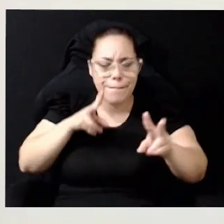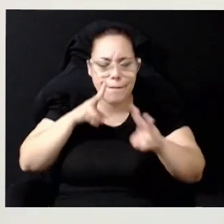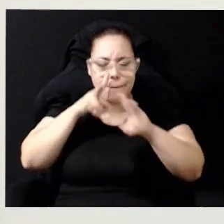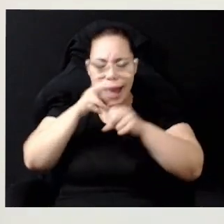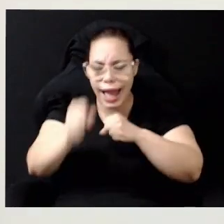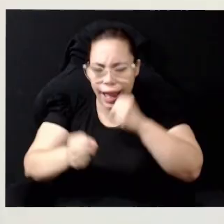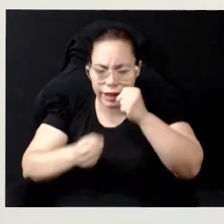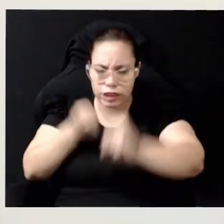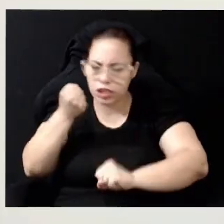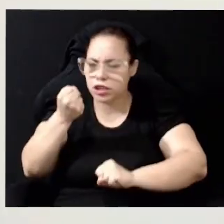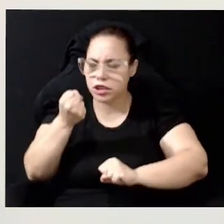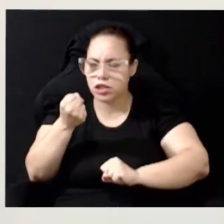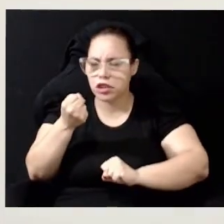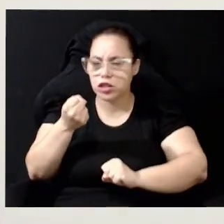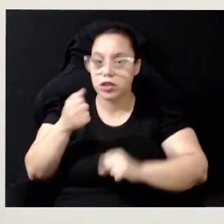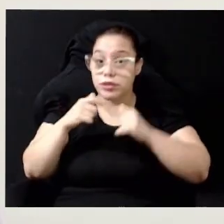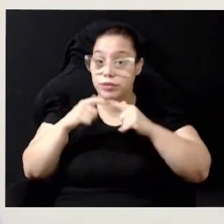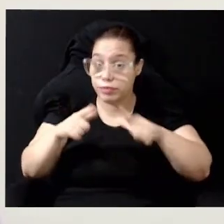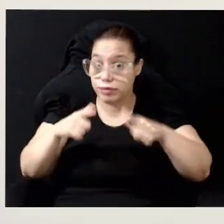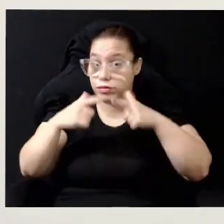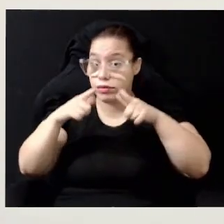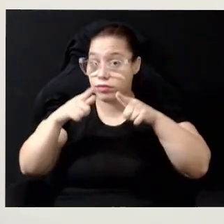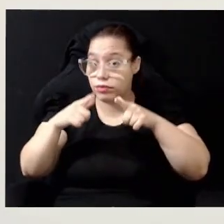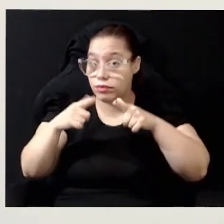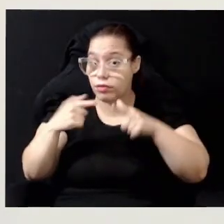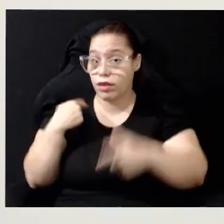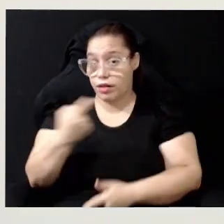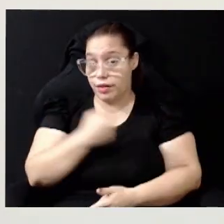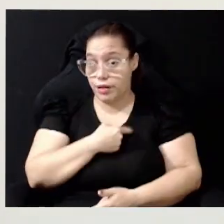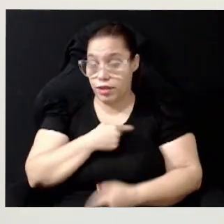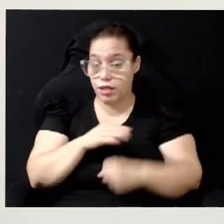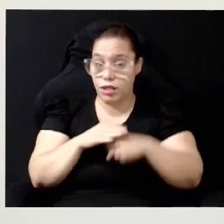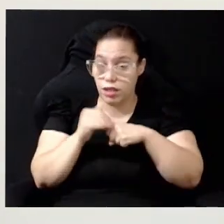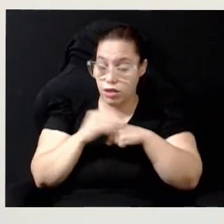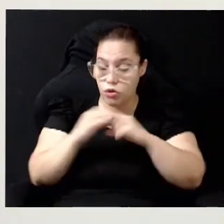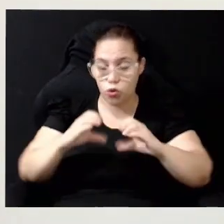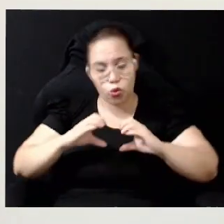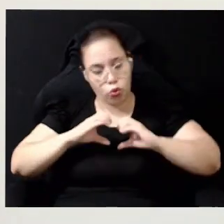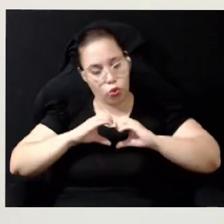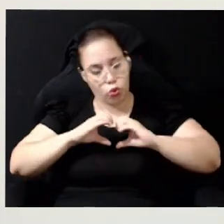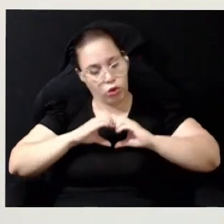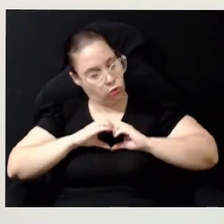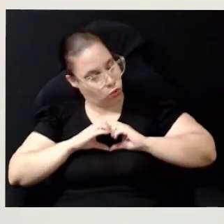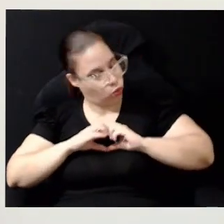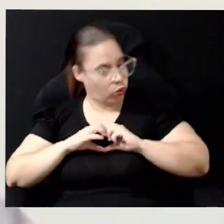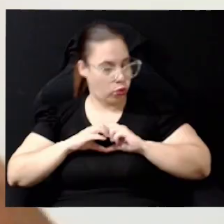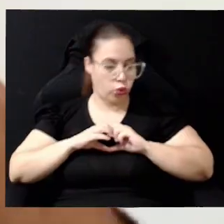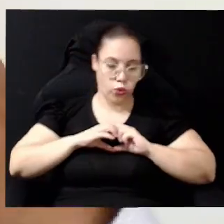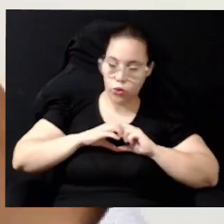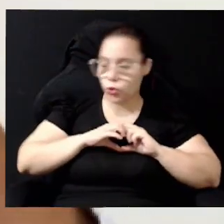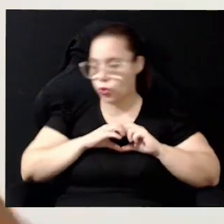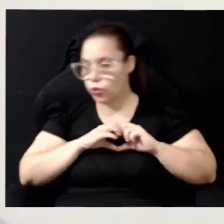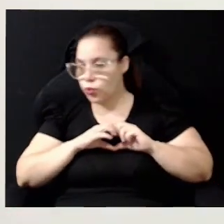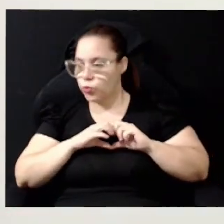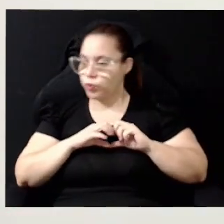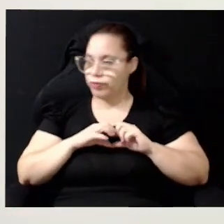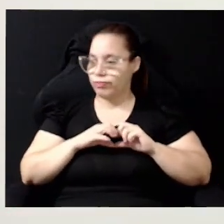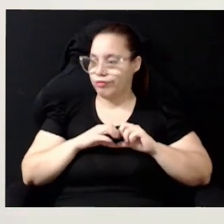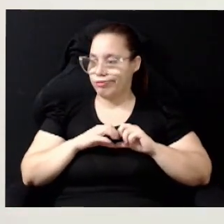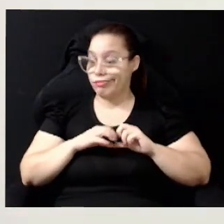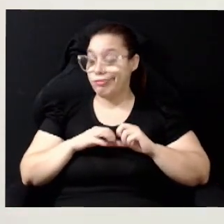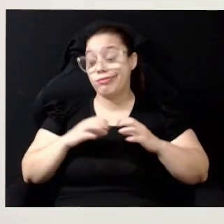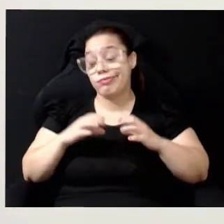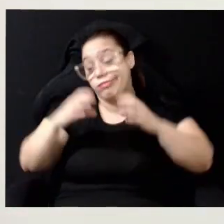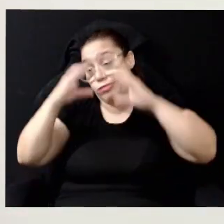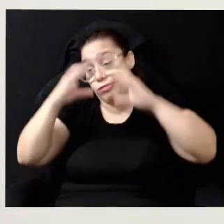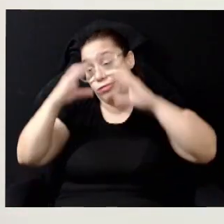poderosa, porque esse tipo de linguagem da gentileza, a linguagem do amor, ela vai permeando na personalidade